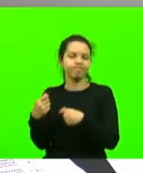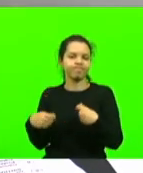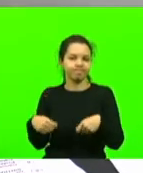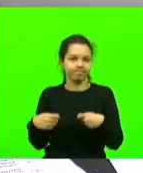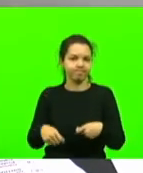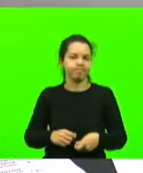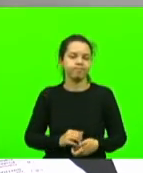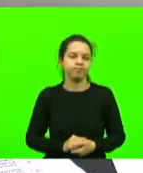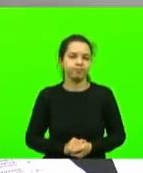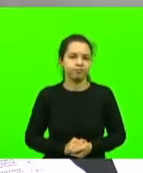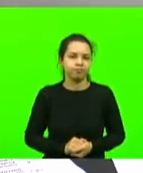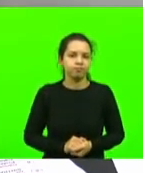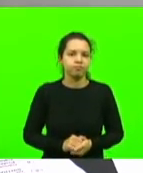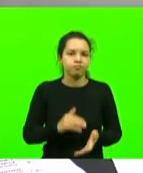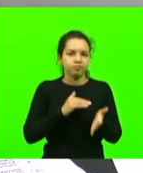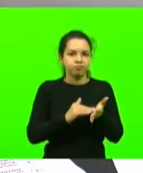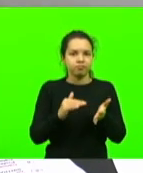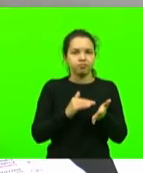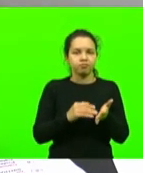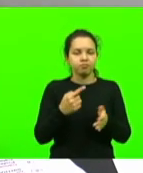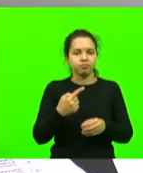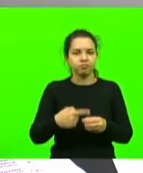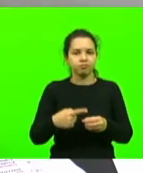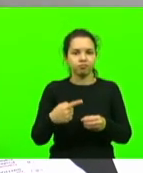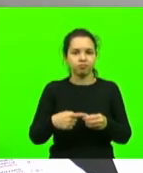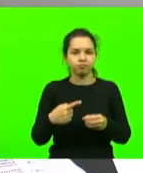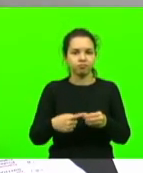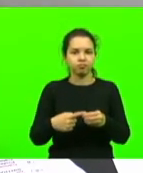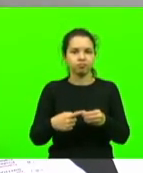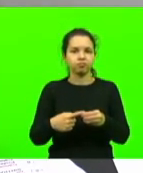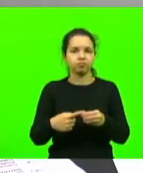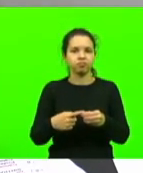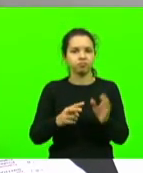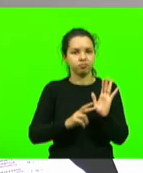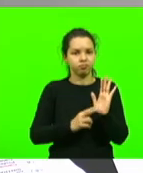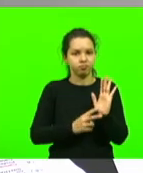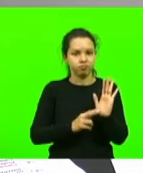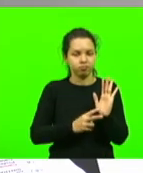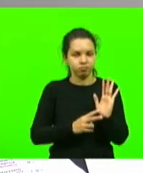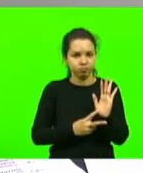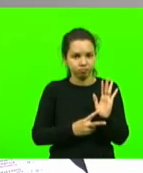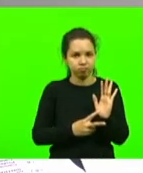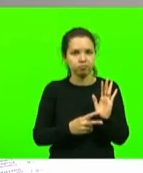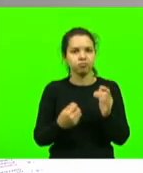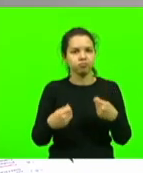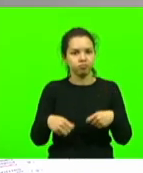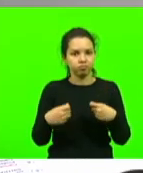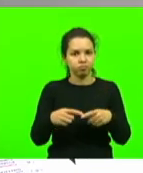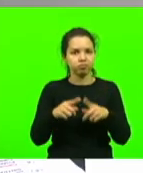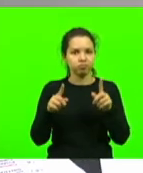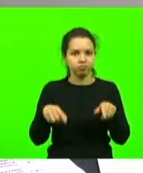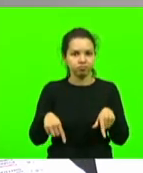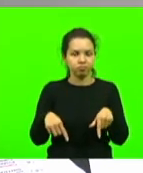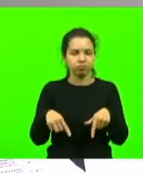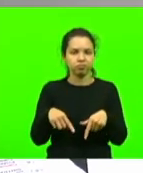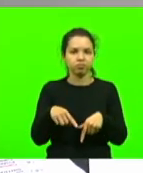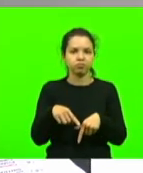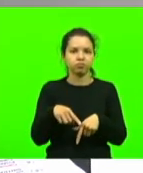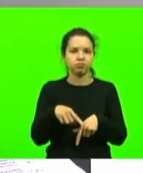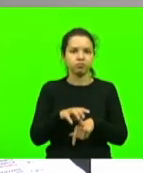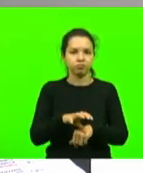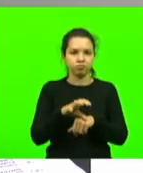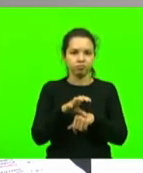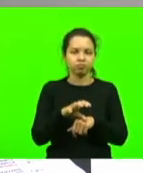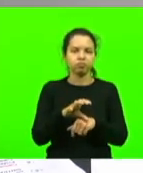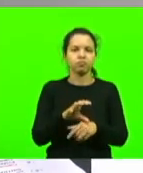chegar chegava secretários municipais educação nos sindicatos municipais dos Servidores nos conselhos de pais e